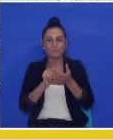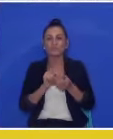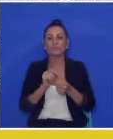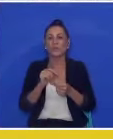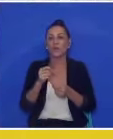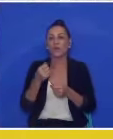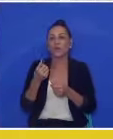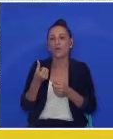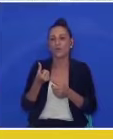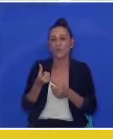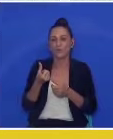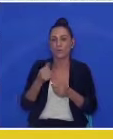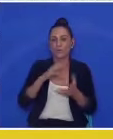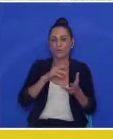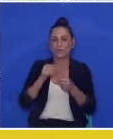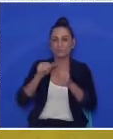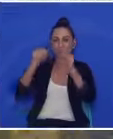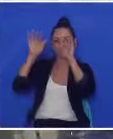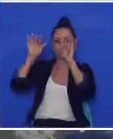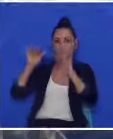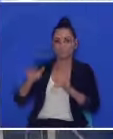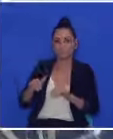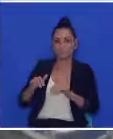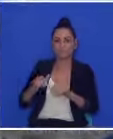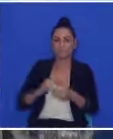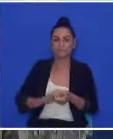número 6. Valendo.